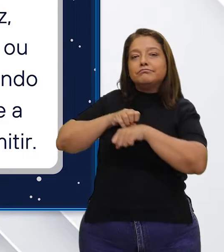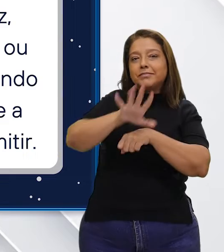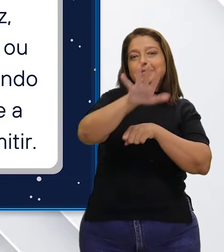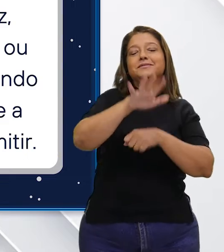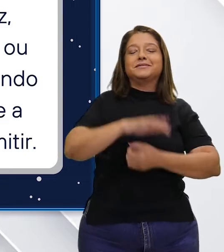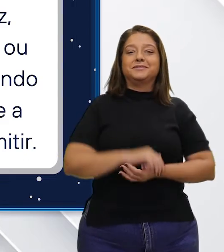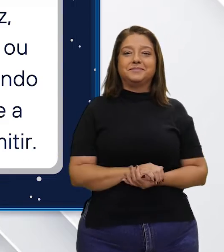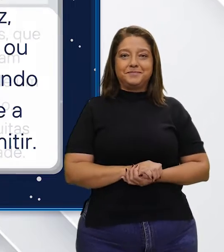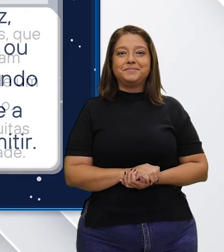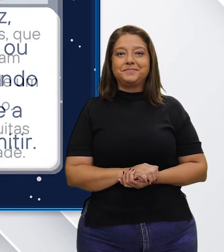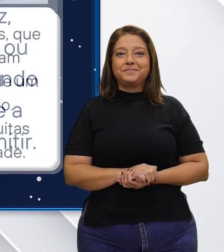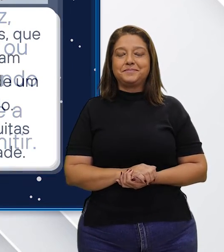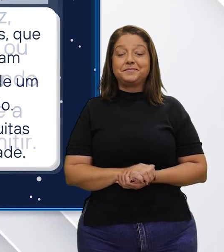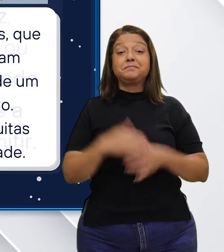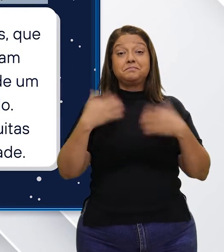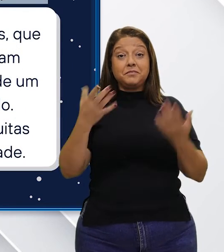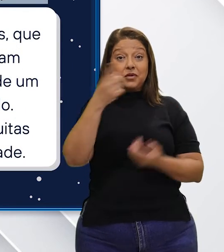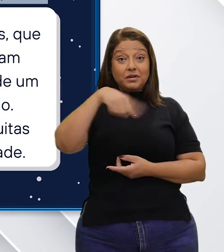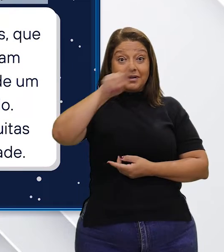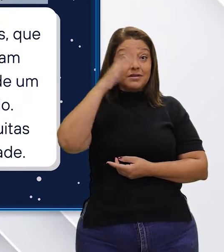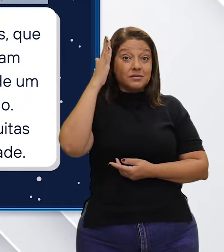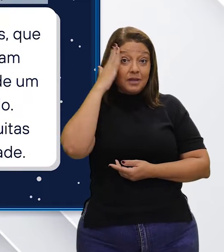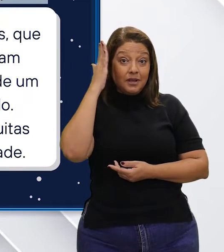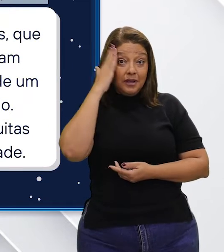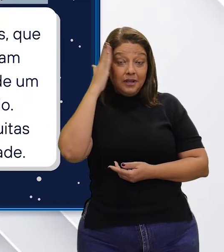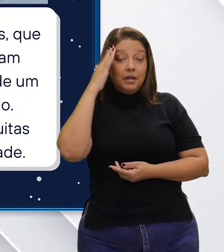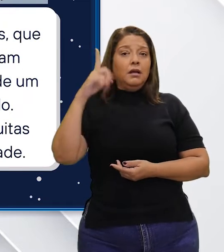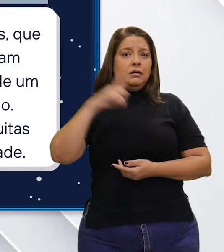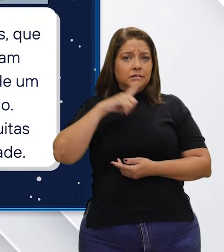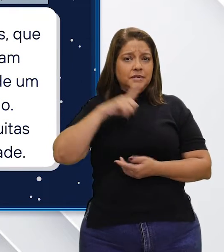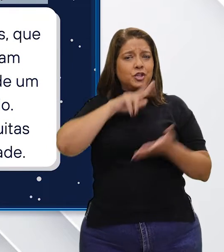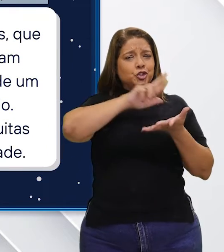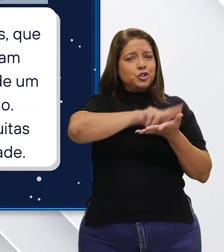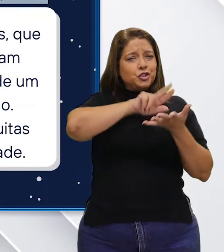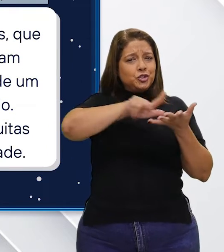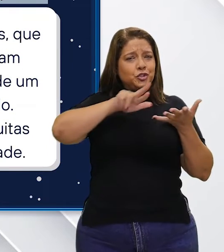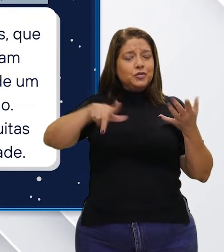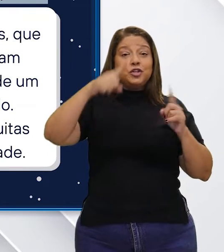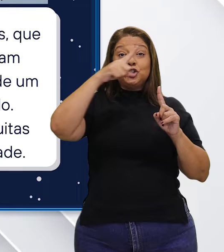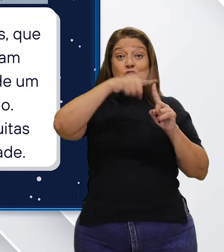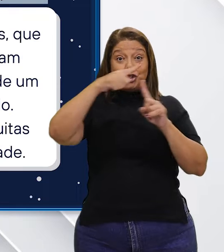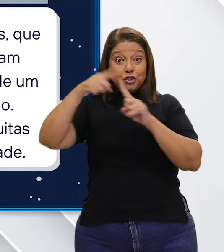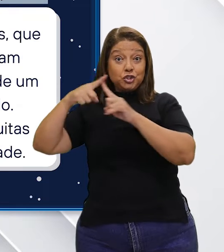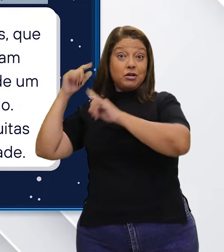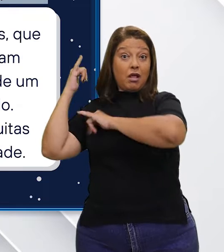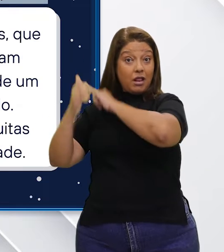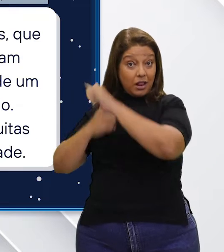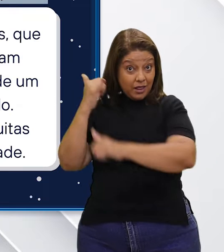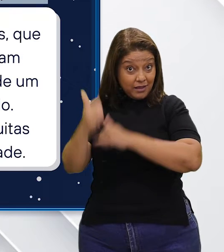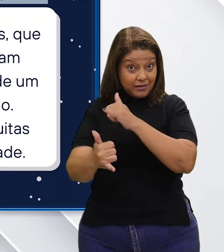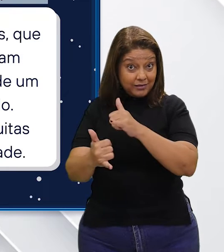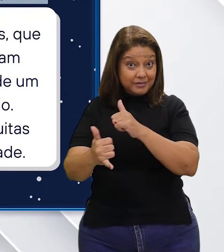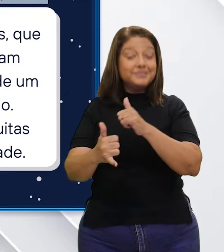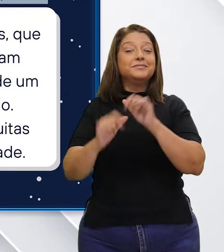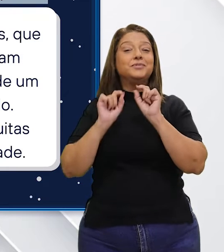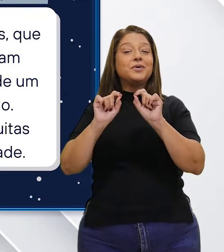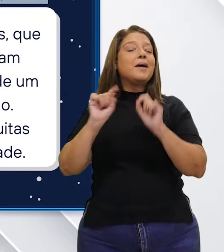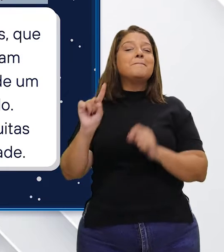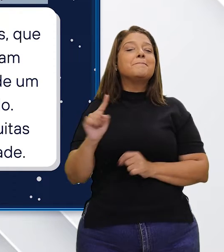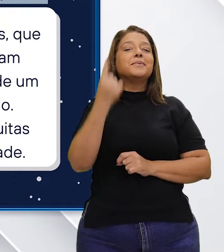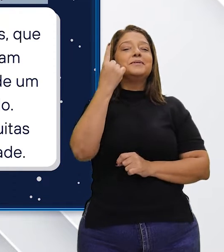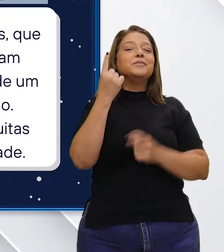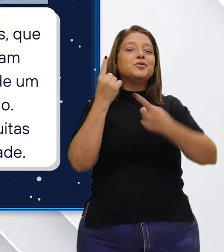lenda deseja transmitir. Você sabia que existem diferentes tipos de